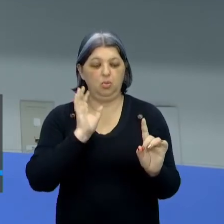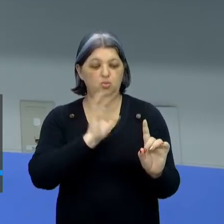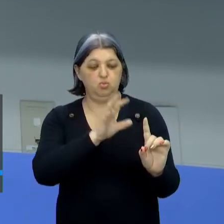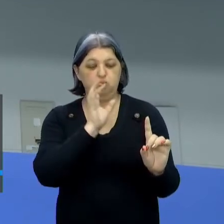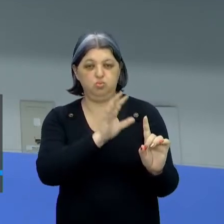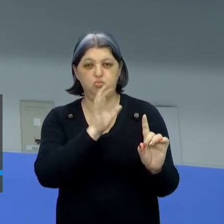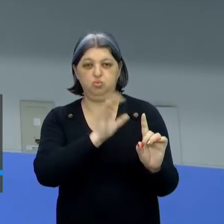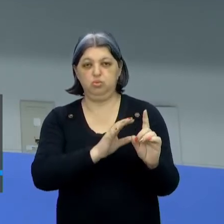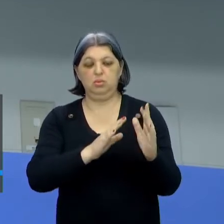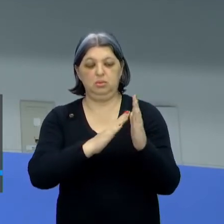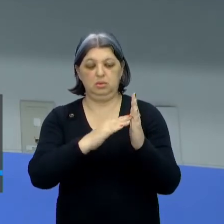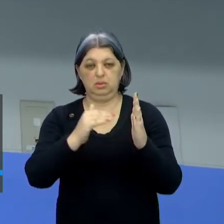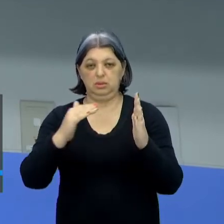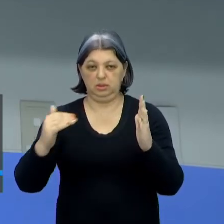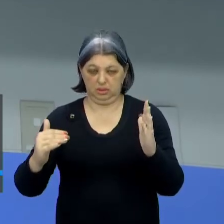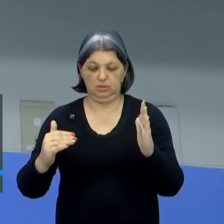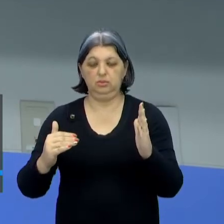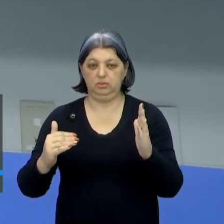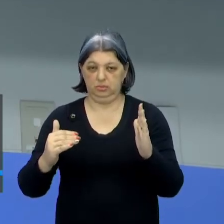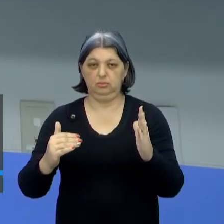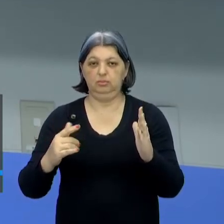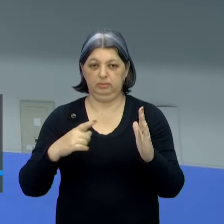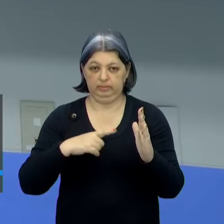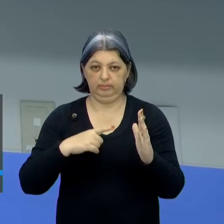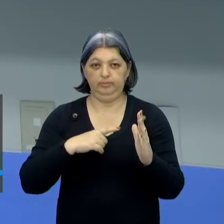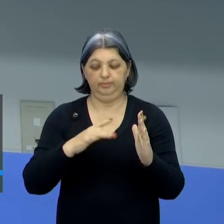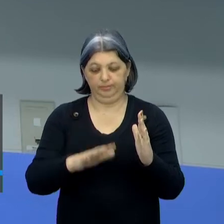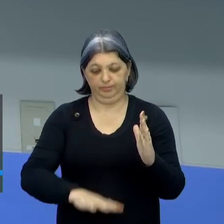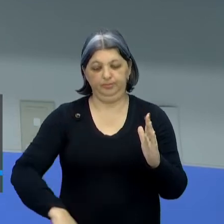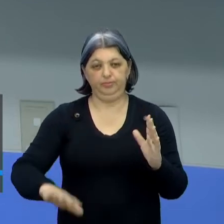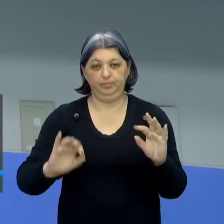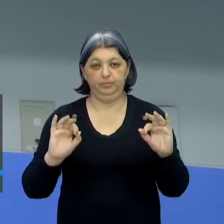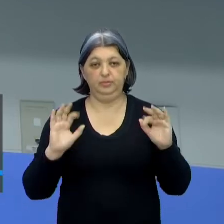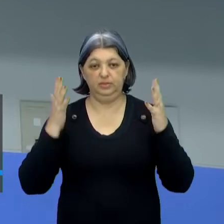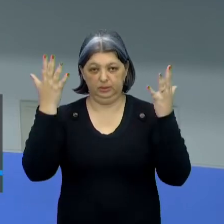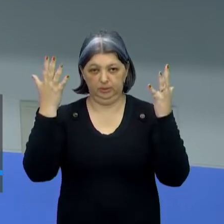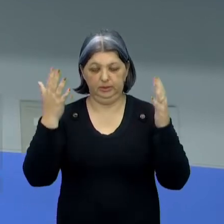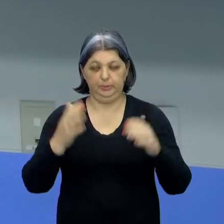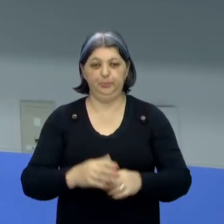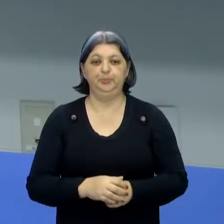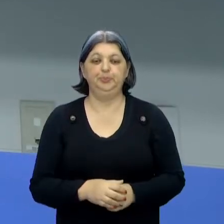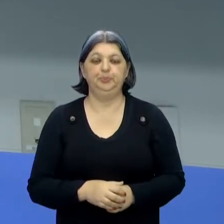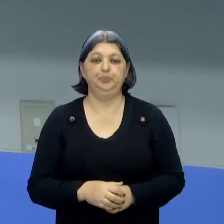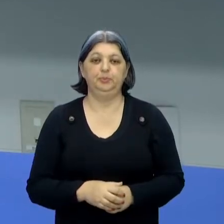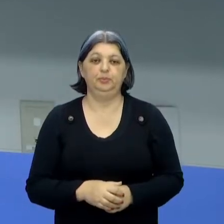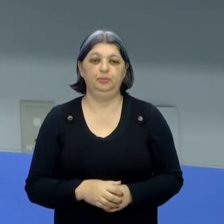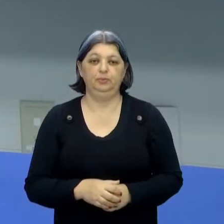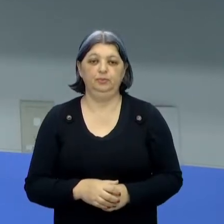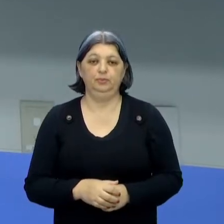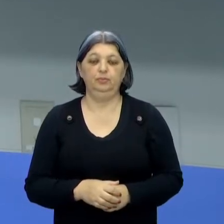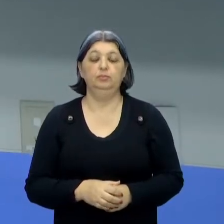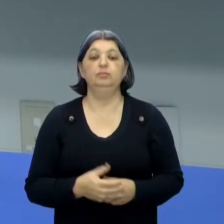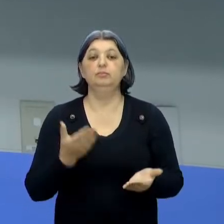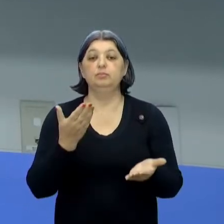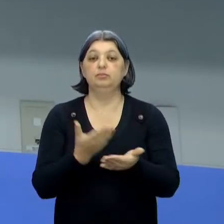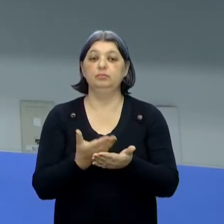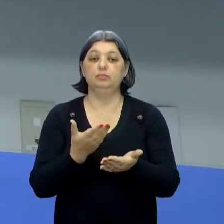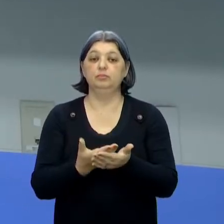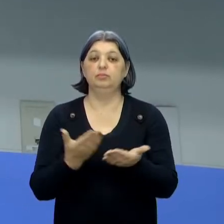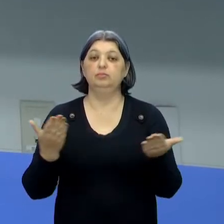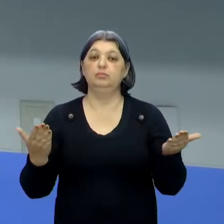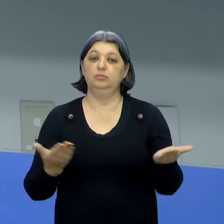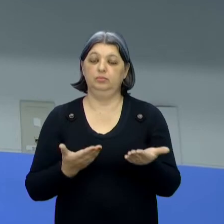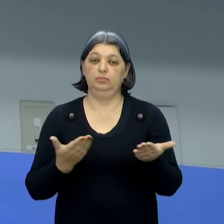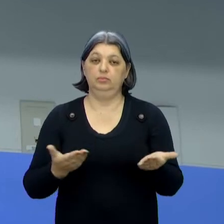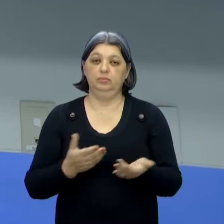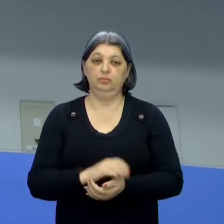compõe todo esse universo da celebração. Gente, a aula agora,